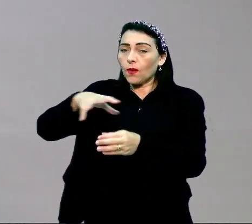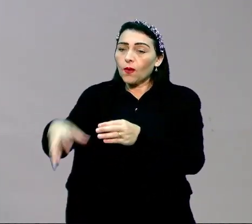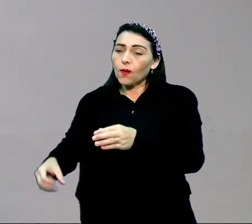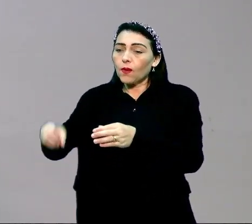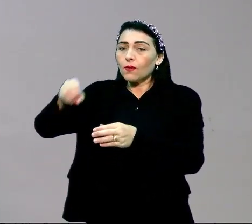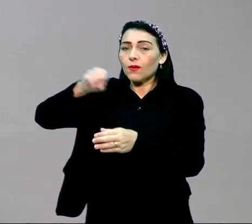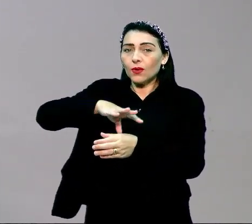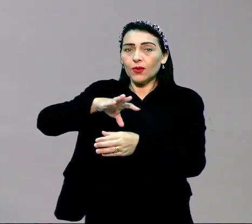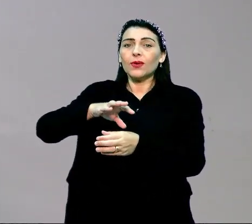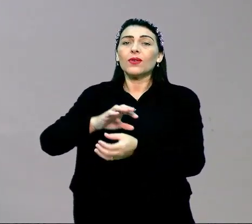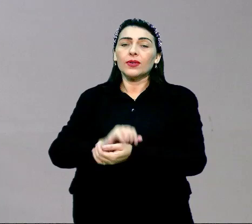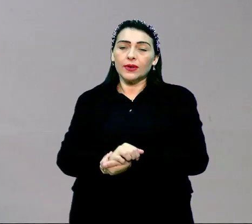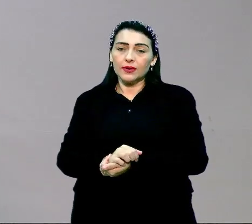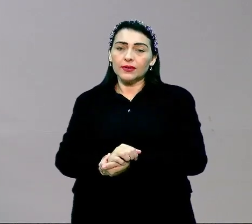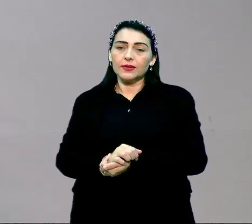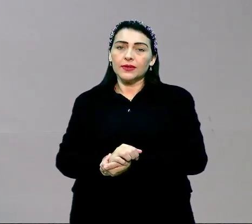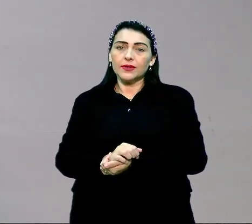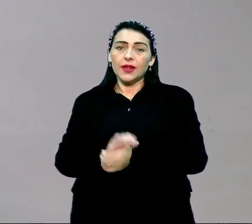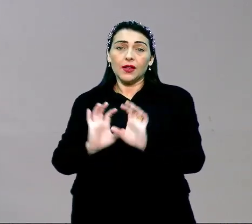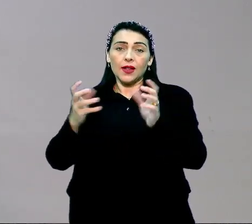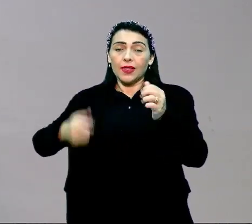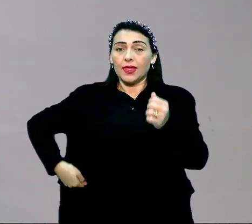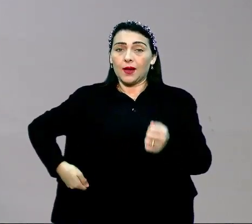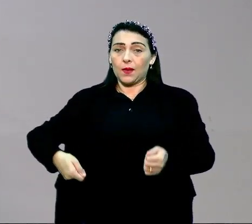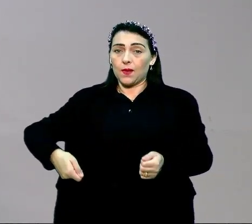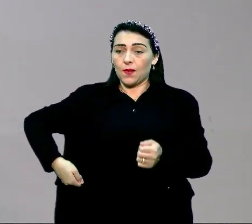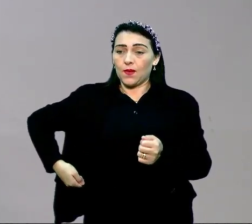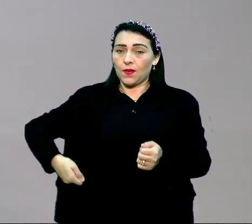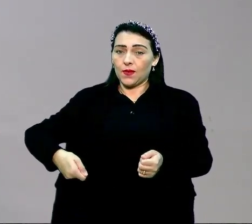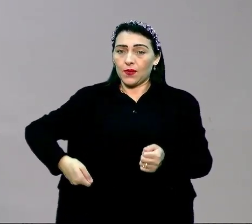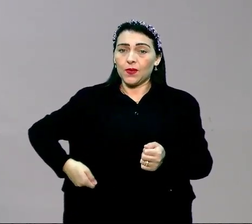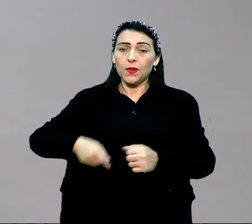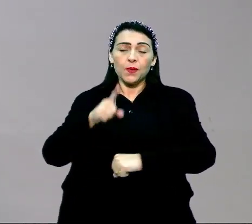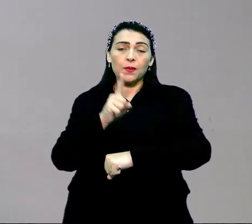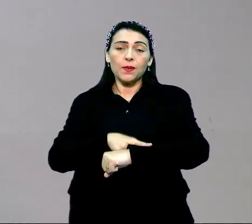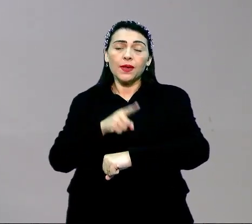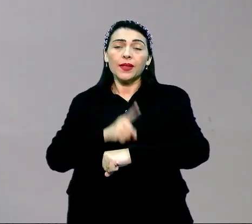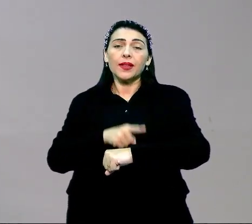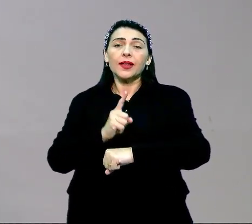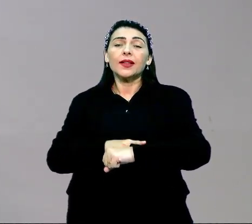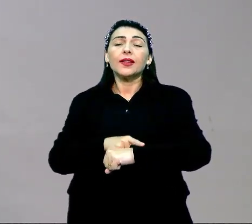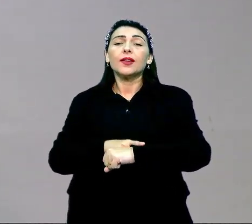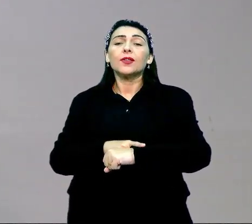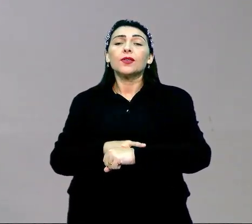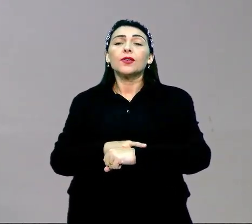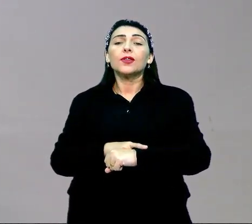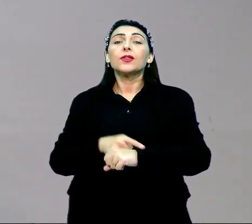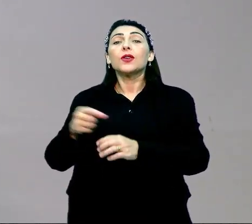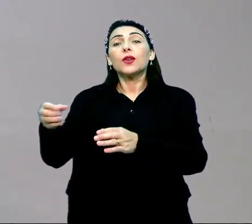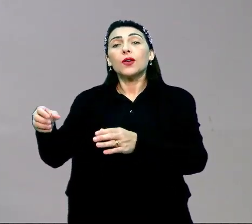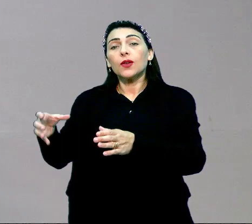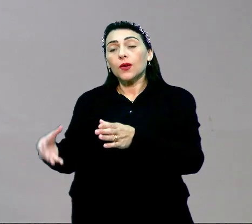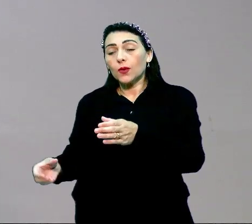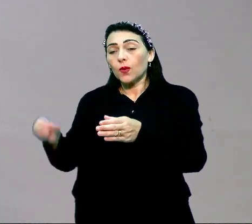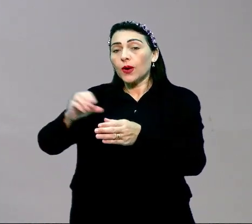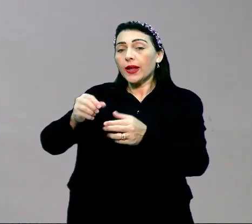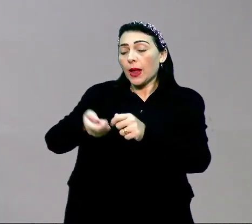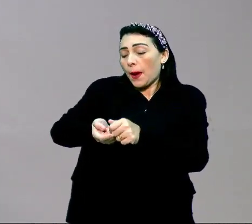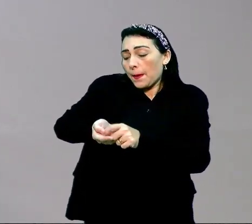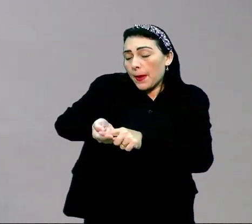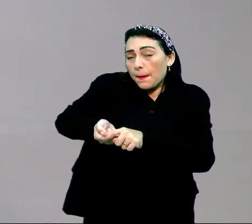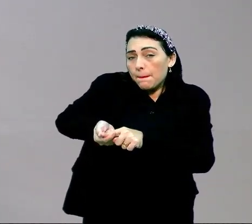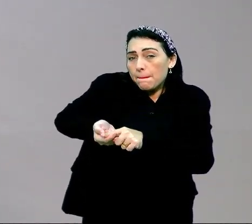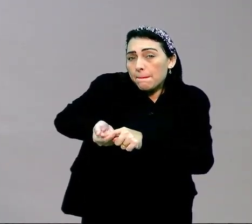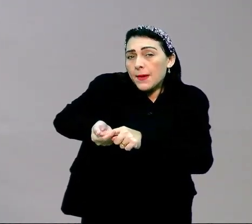celebrando ali na quadrilha, normalmente o período junino, que é um período de colheita. Então tem milho, tem todos